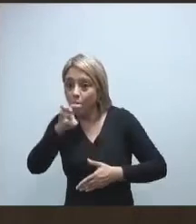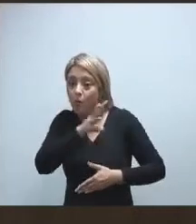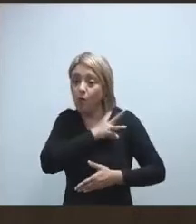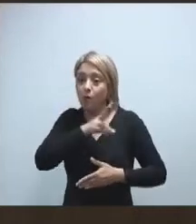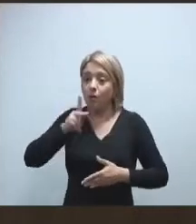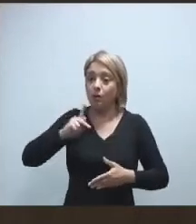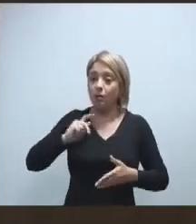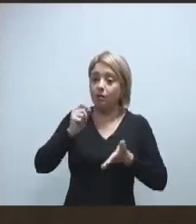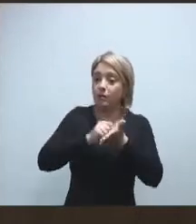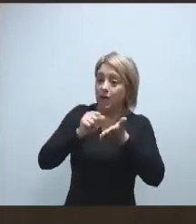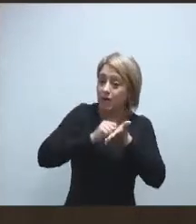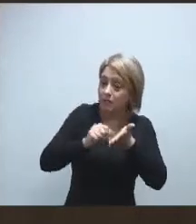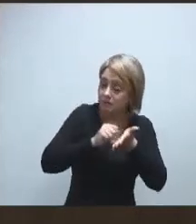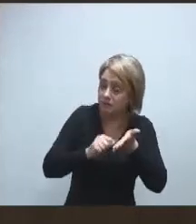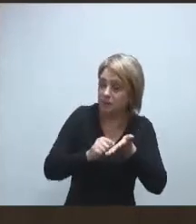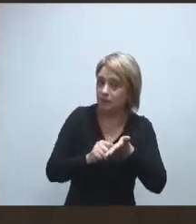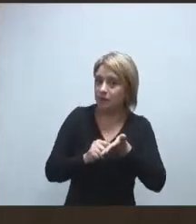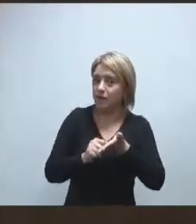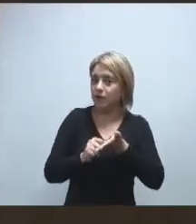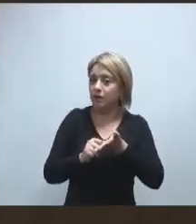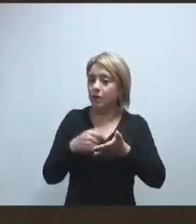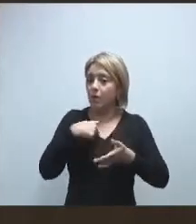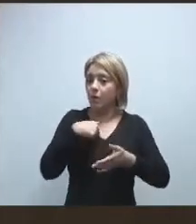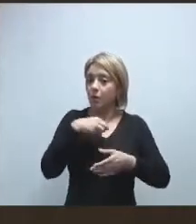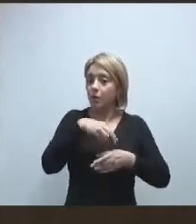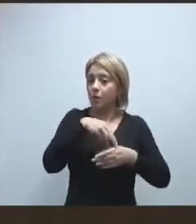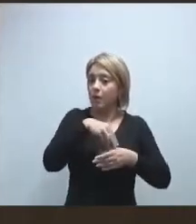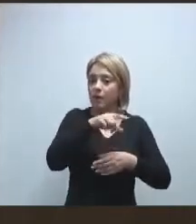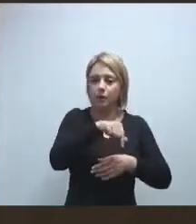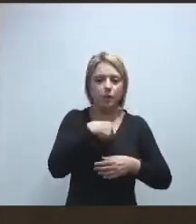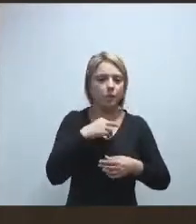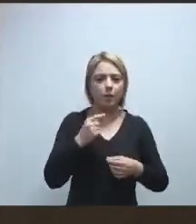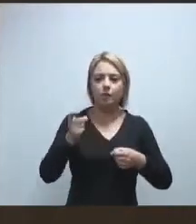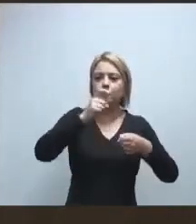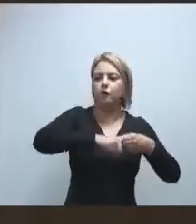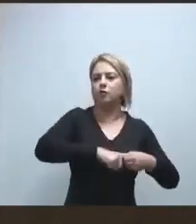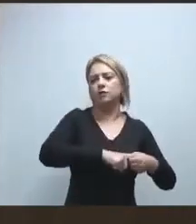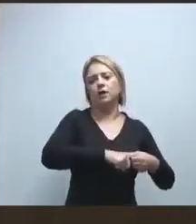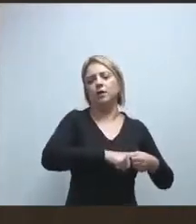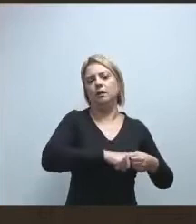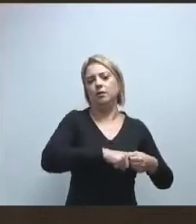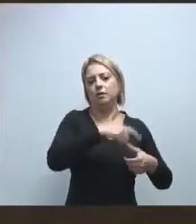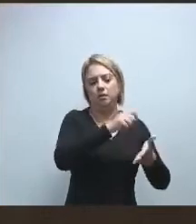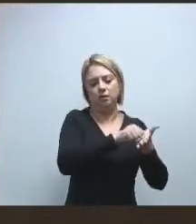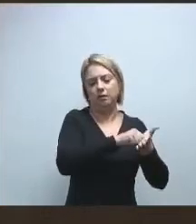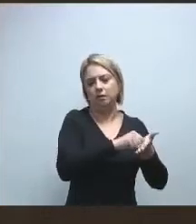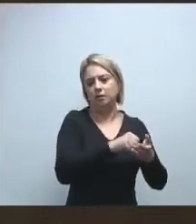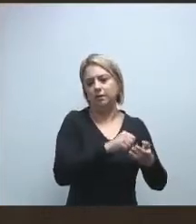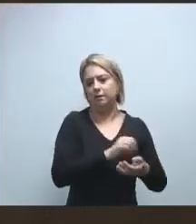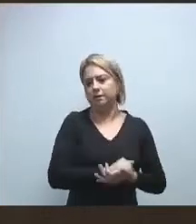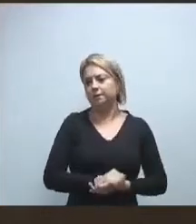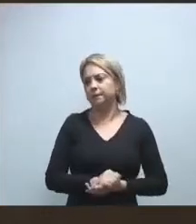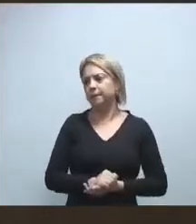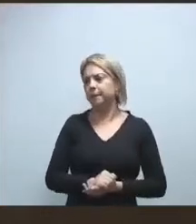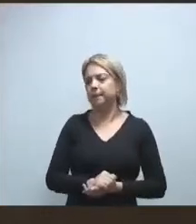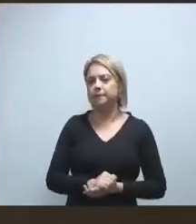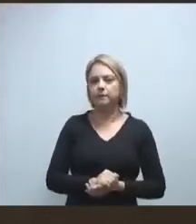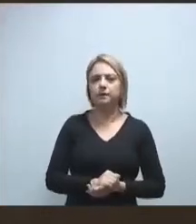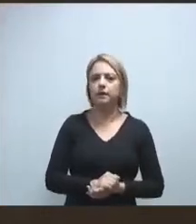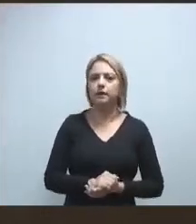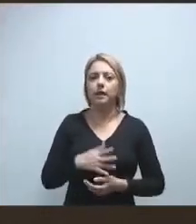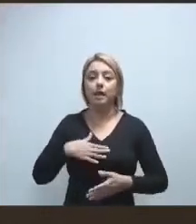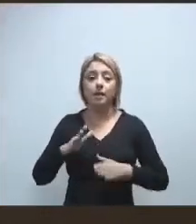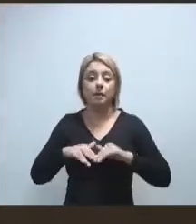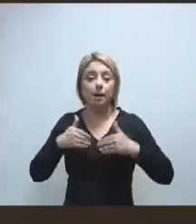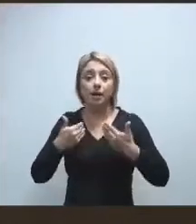público a escrever o membro do ministério público nunca tem que voltar atrás naquilo que ele faz essa é a maior qualidade